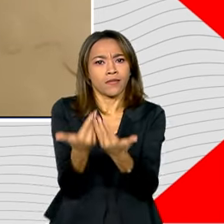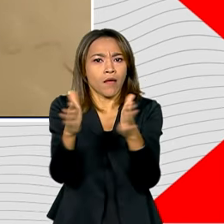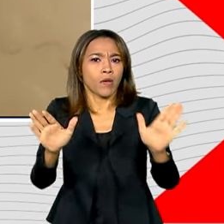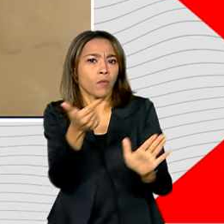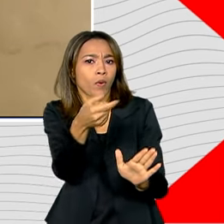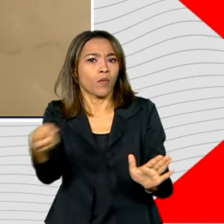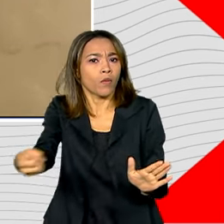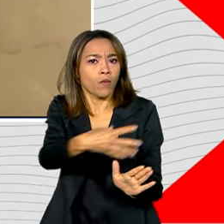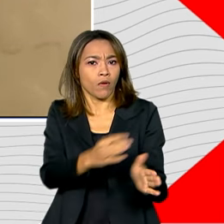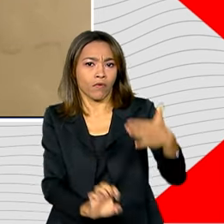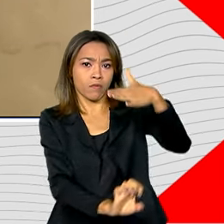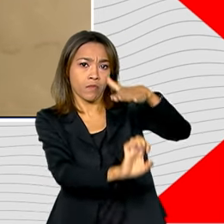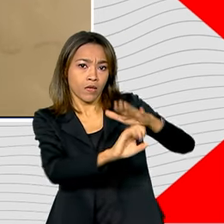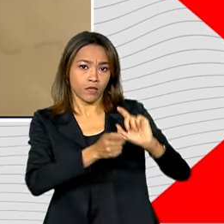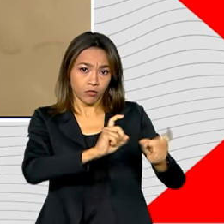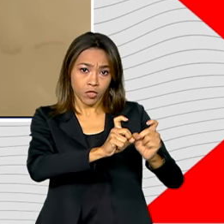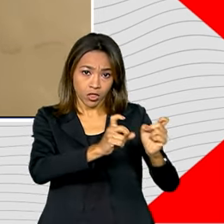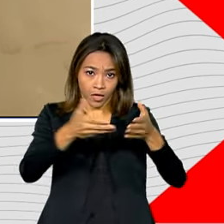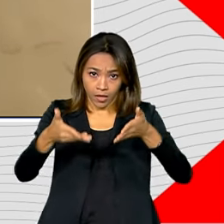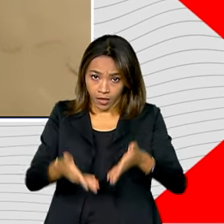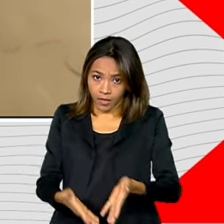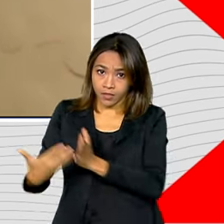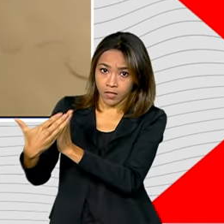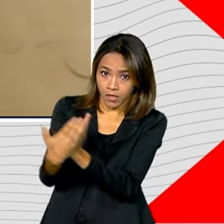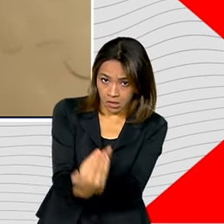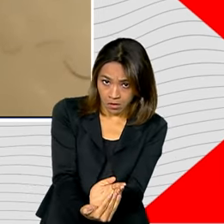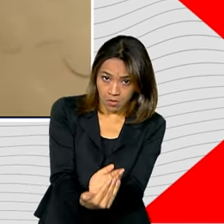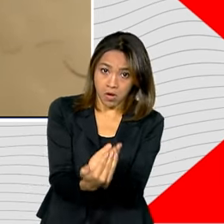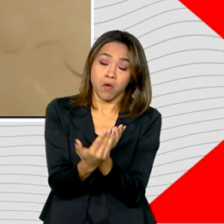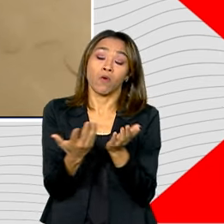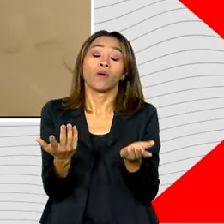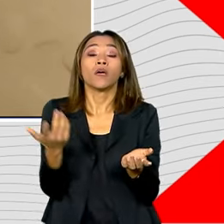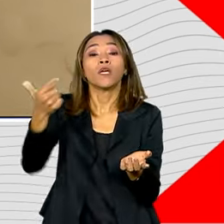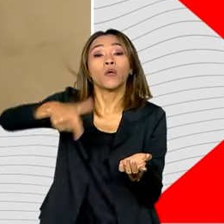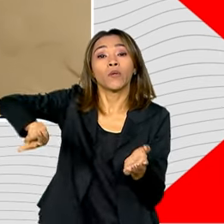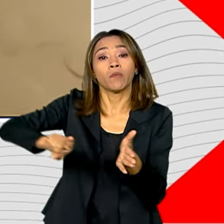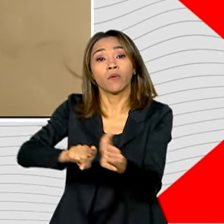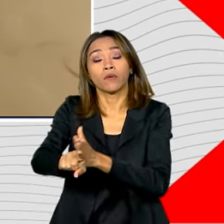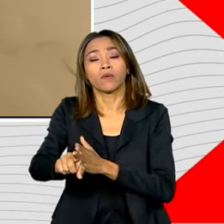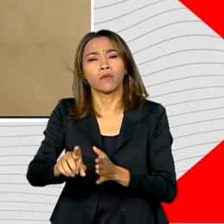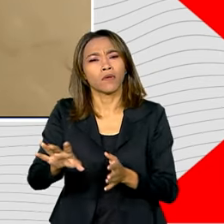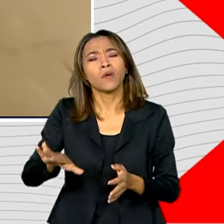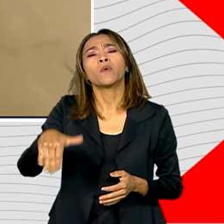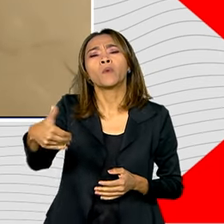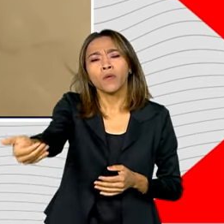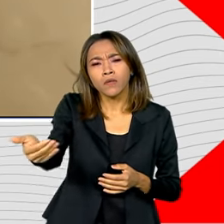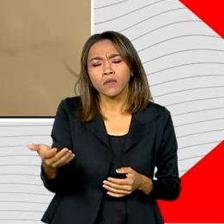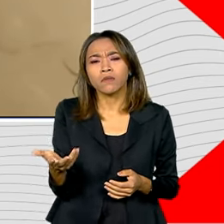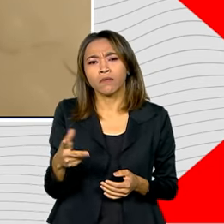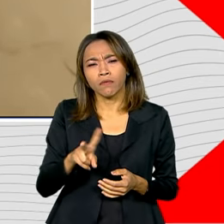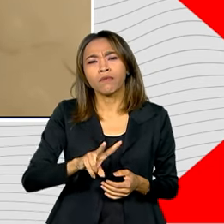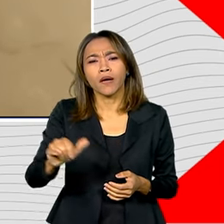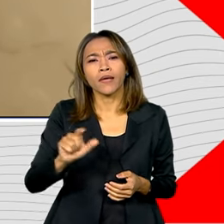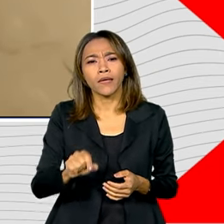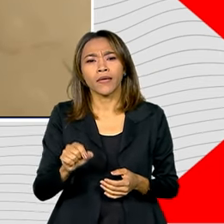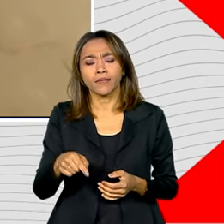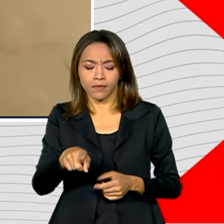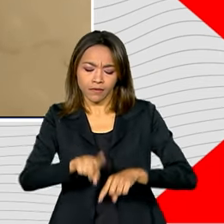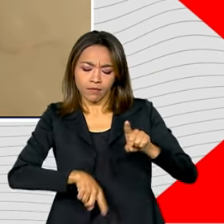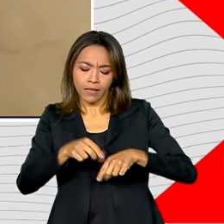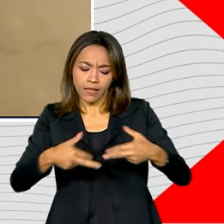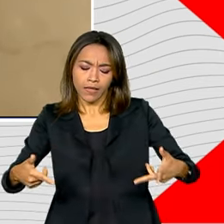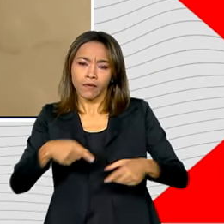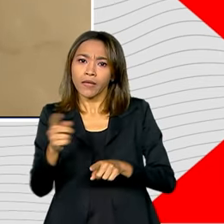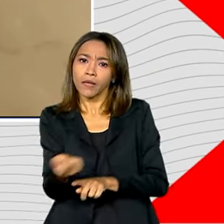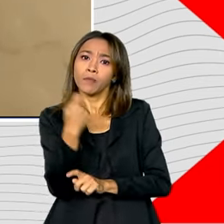gestão do terminal pesqueiro? E, diante dessa informação, saber exatamente qual a previsão que o Ministério tem para que esse equipamento tão importante para a pesca